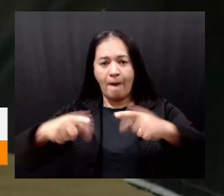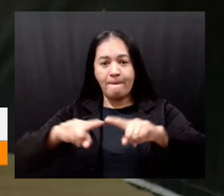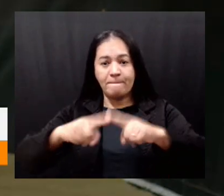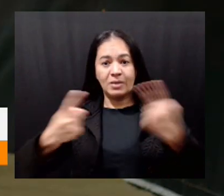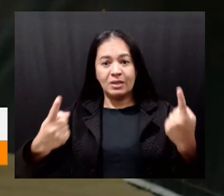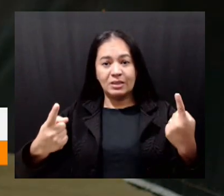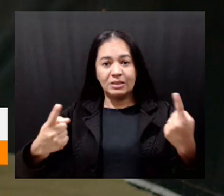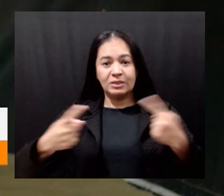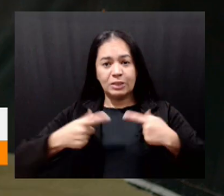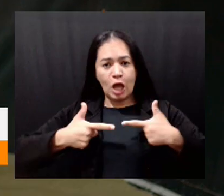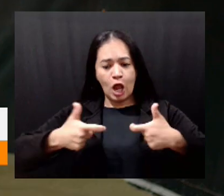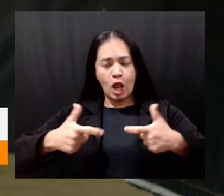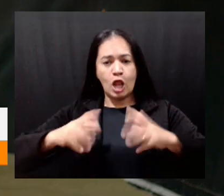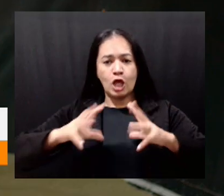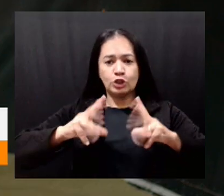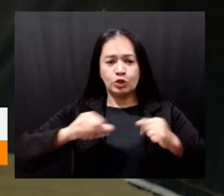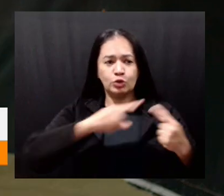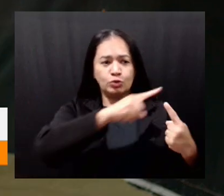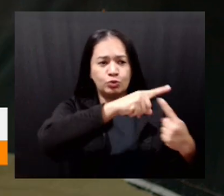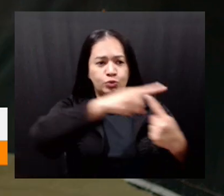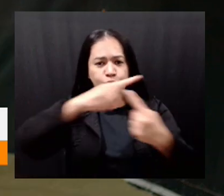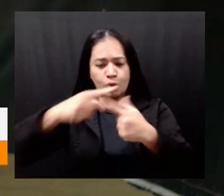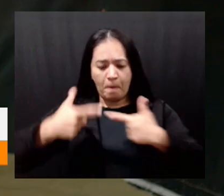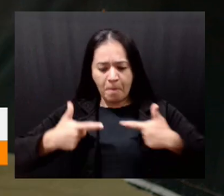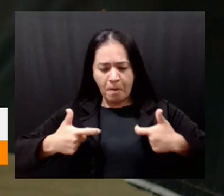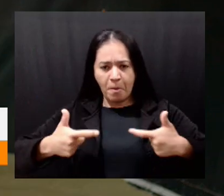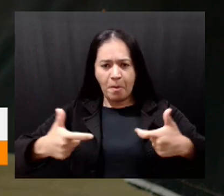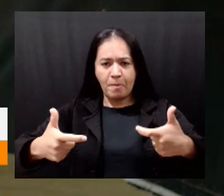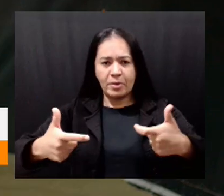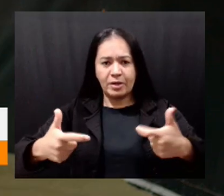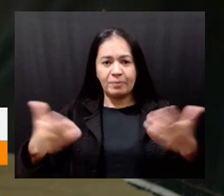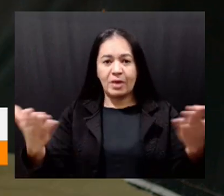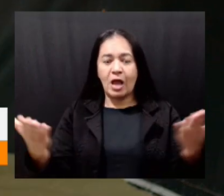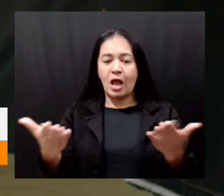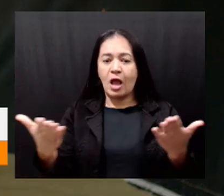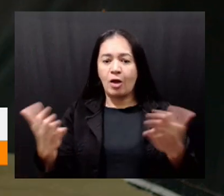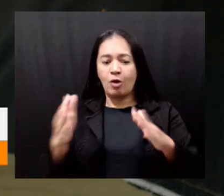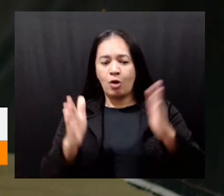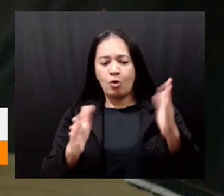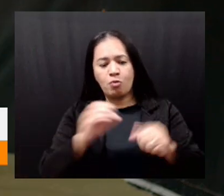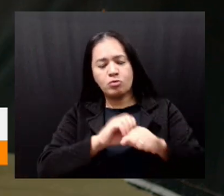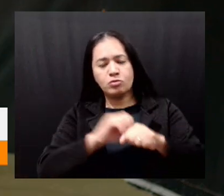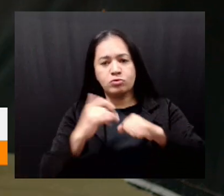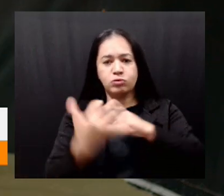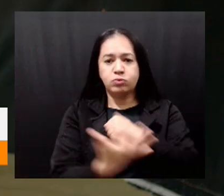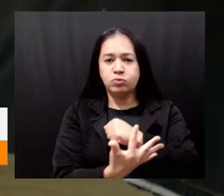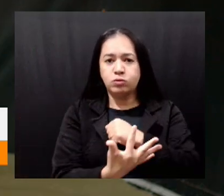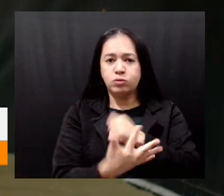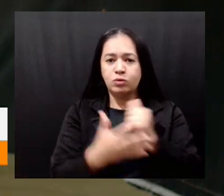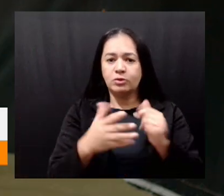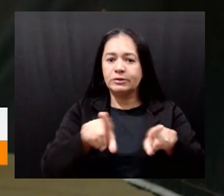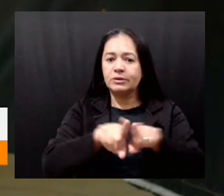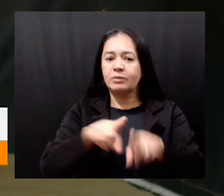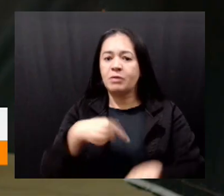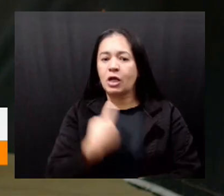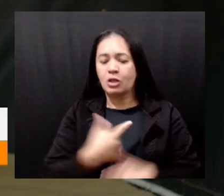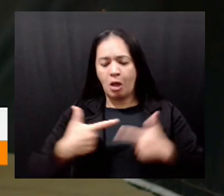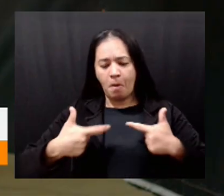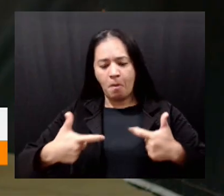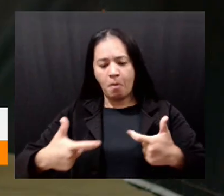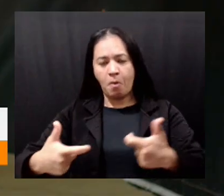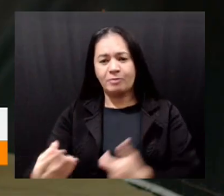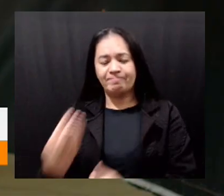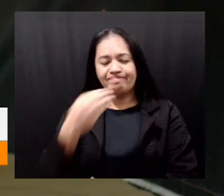de guerra. Eu acredito que essa questão da pandemia também, né? A questão das nossas guerras internas. Então a gente